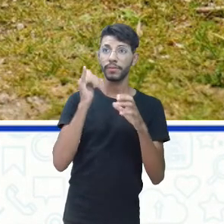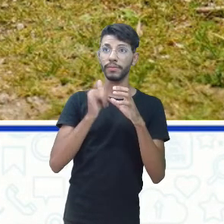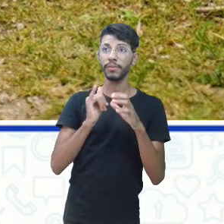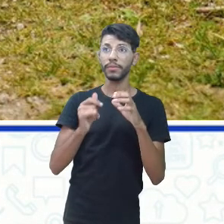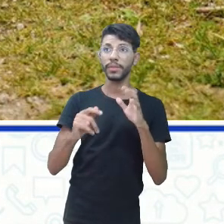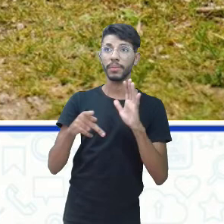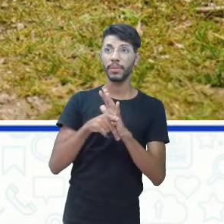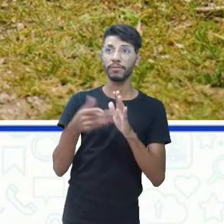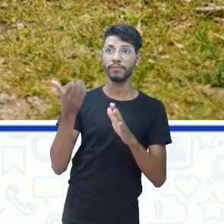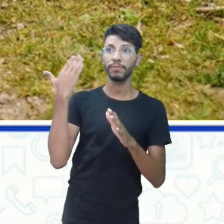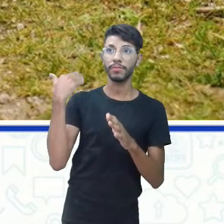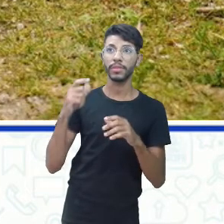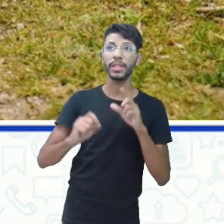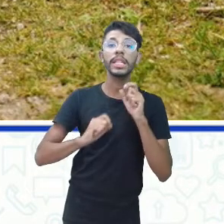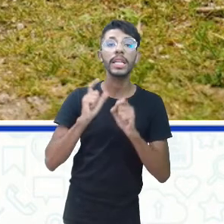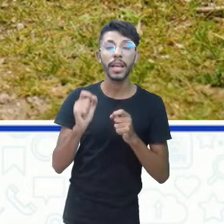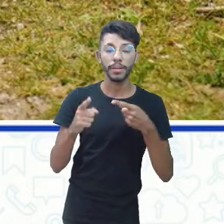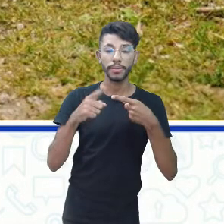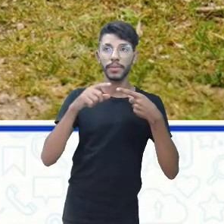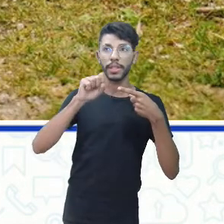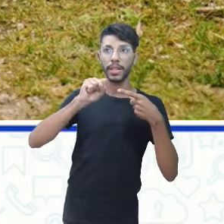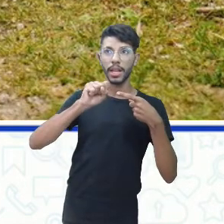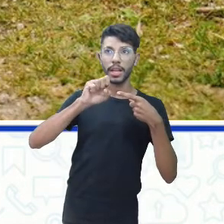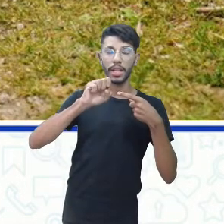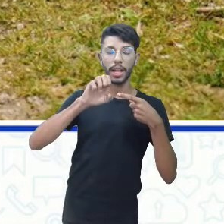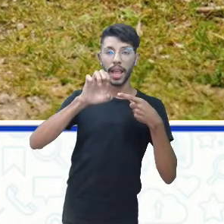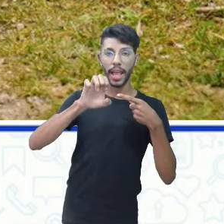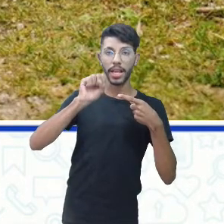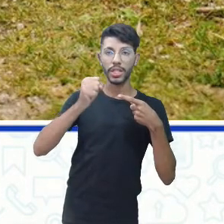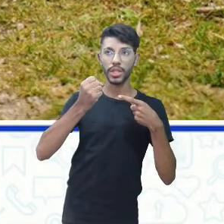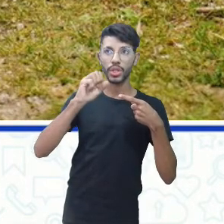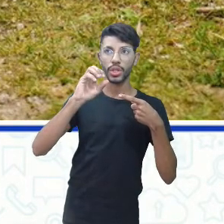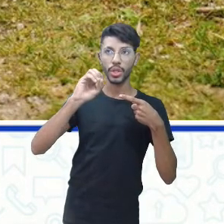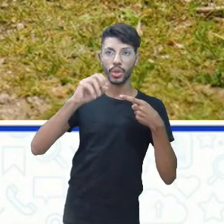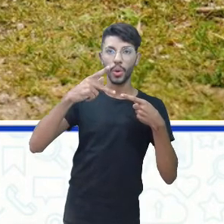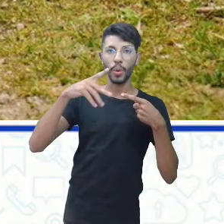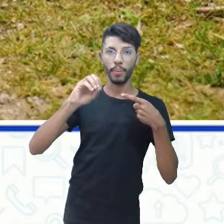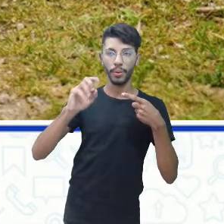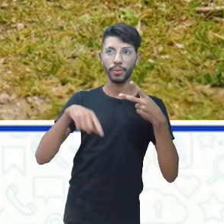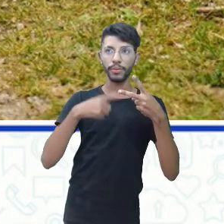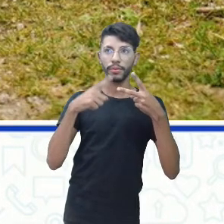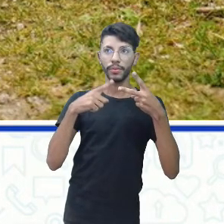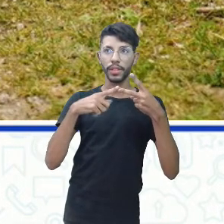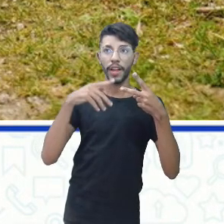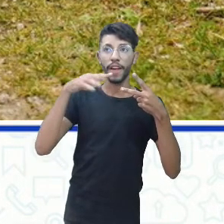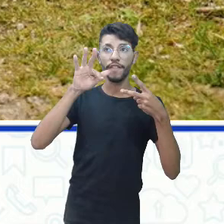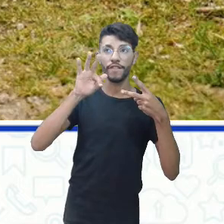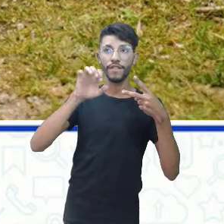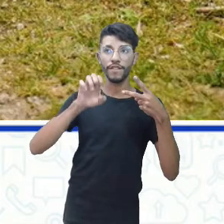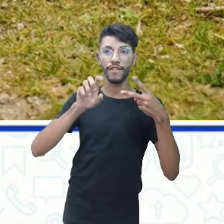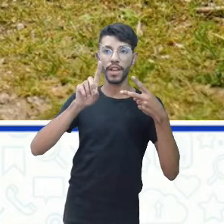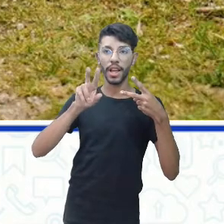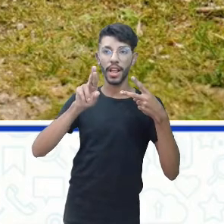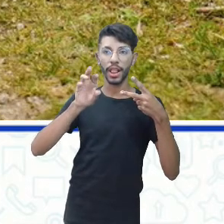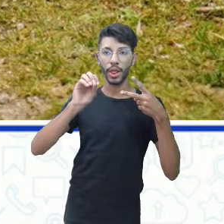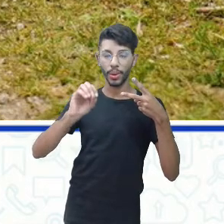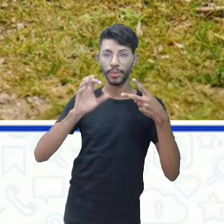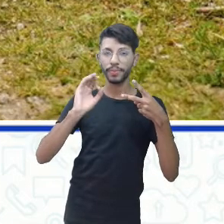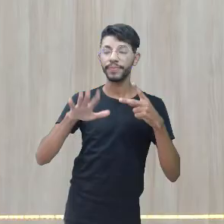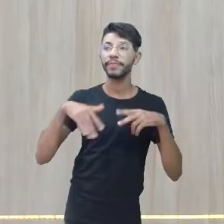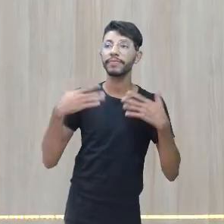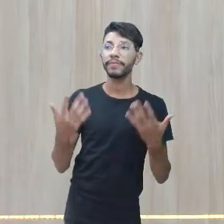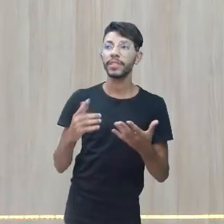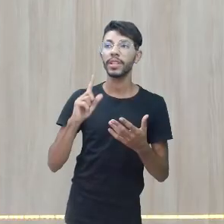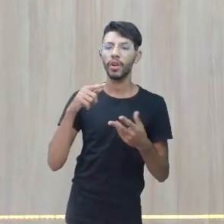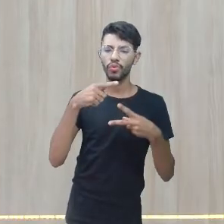Esopo e Fedro. E aí esses 2 começaram lá. Eu falei para vocês também que esses